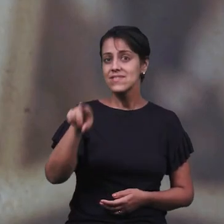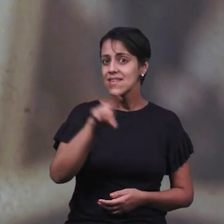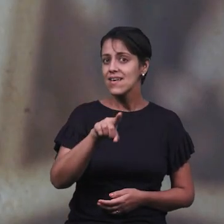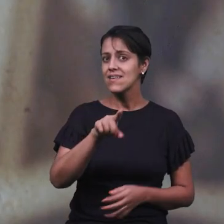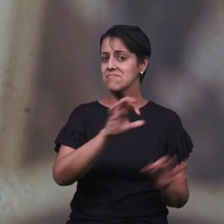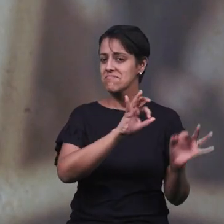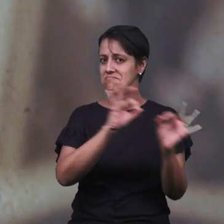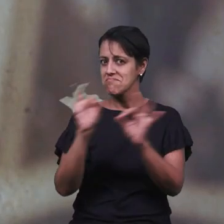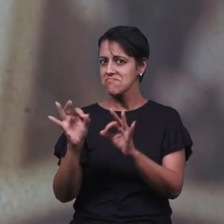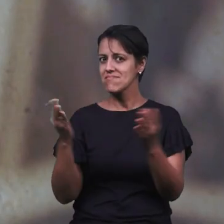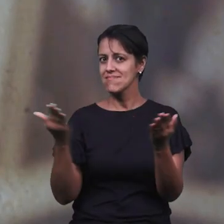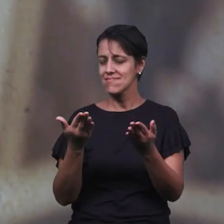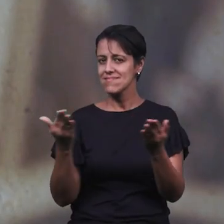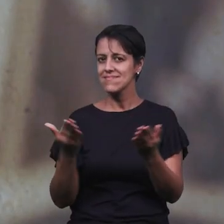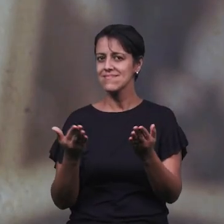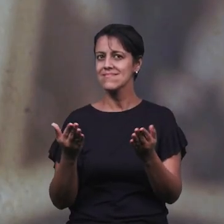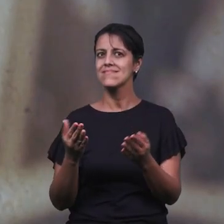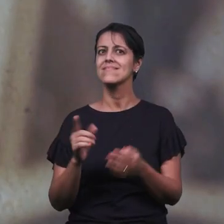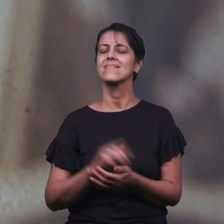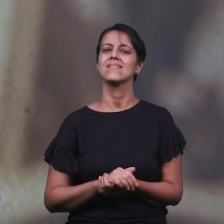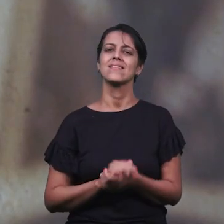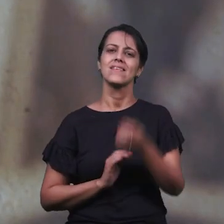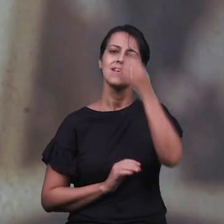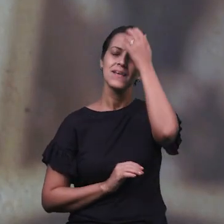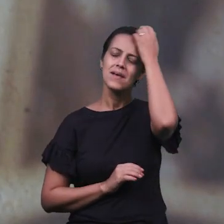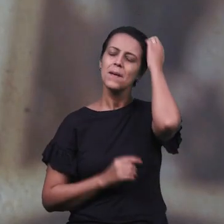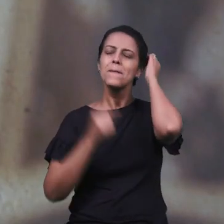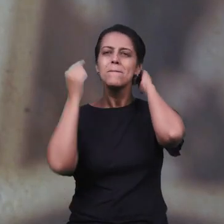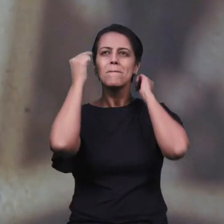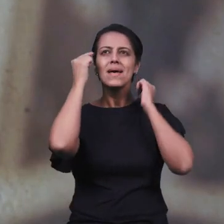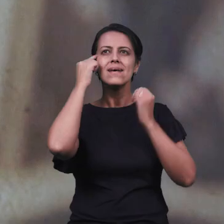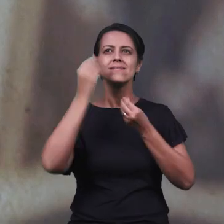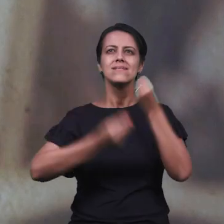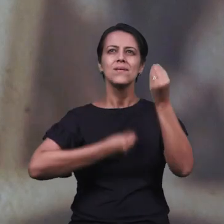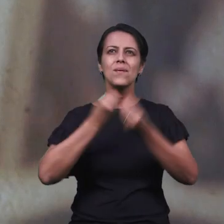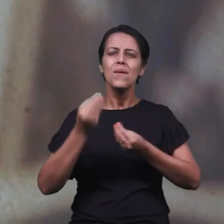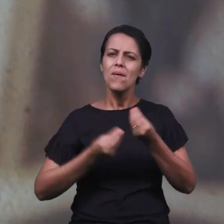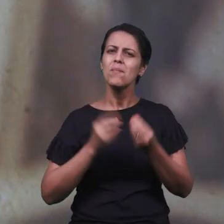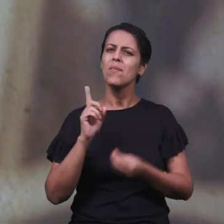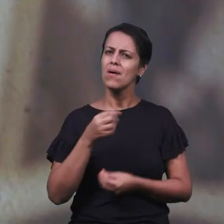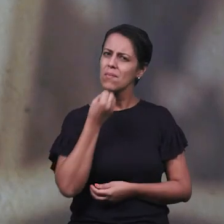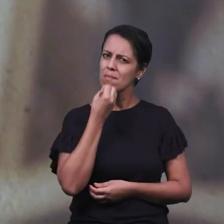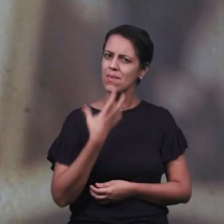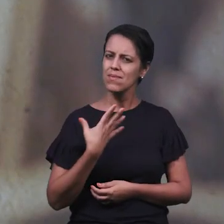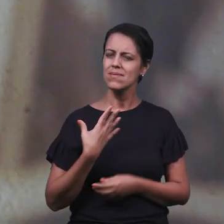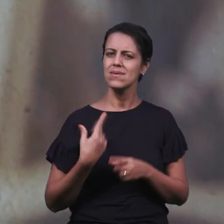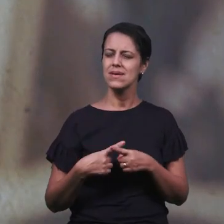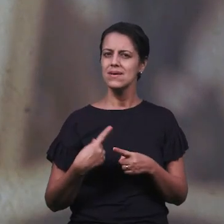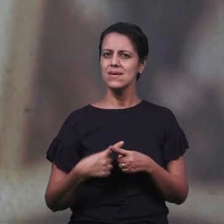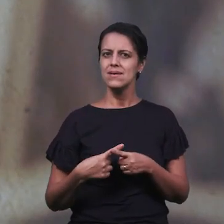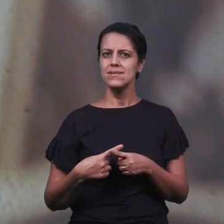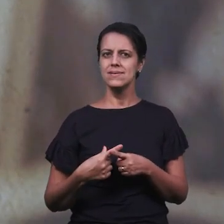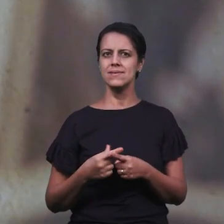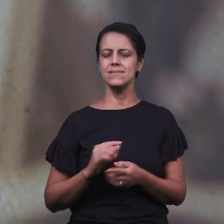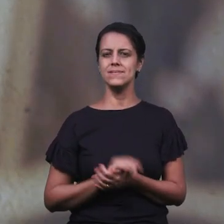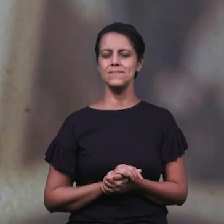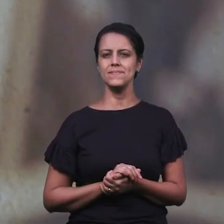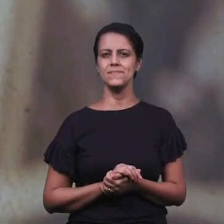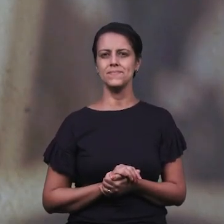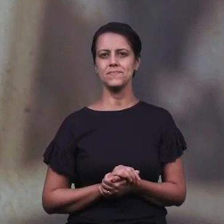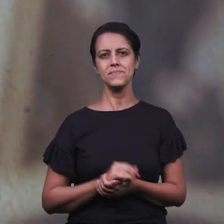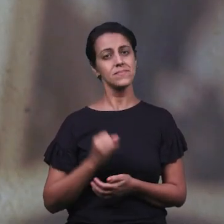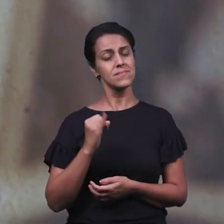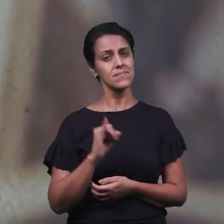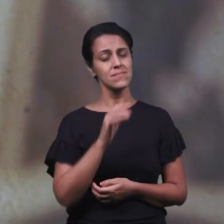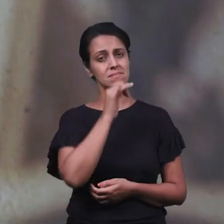nos ouvem, os irmãos, isso é tão extraordinário, porque quando você tem a solução